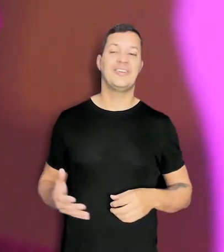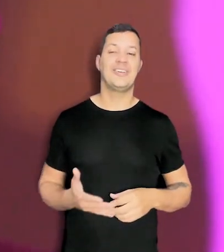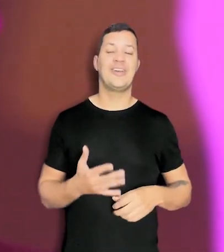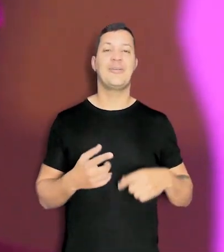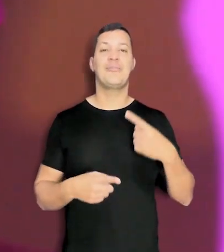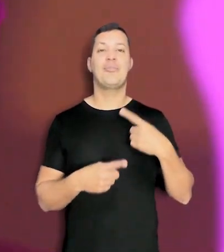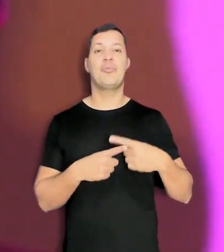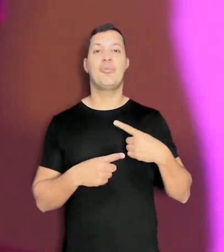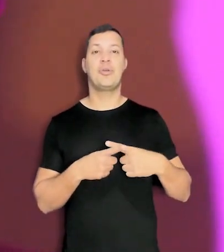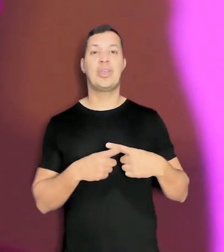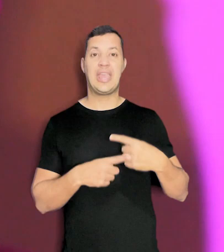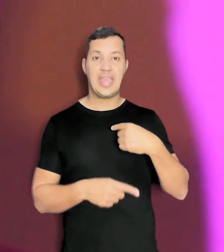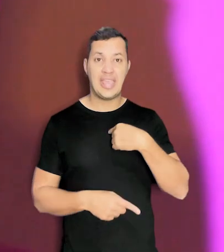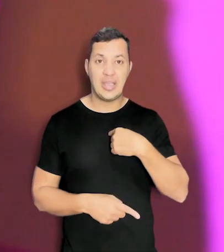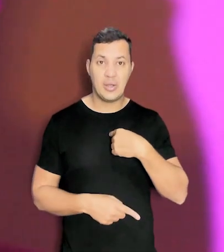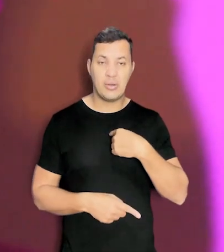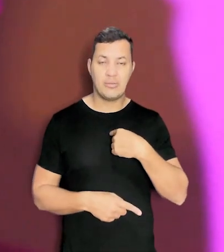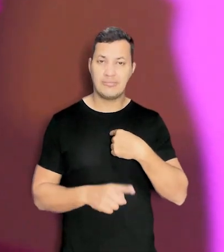Porque eu não vou